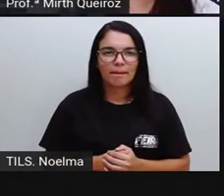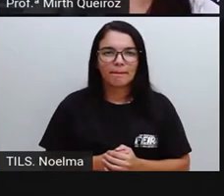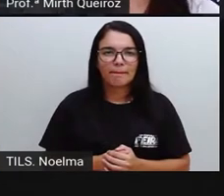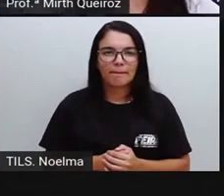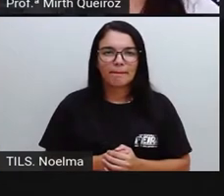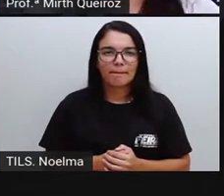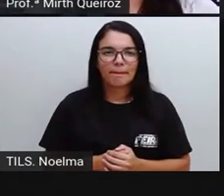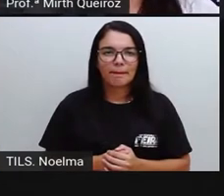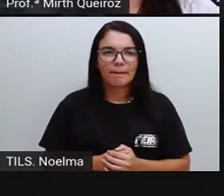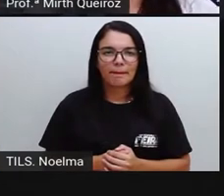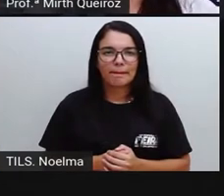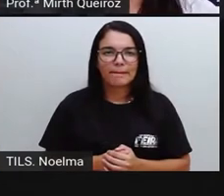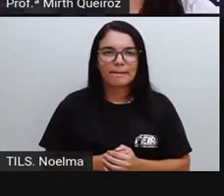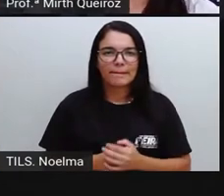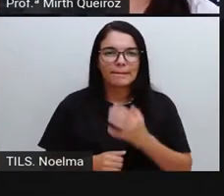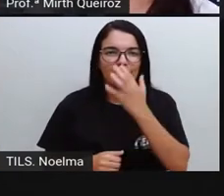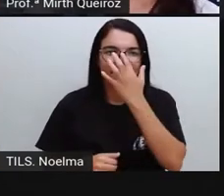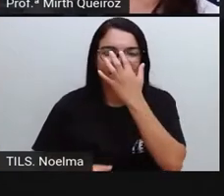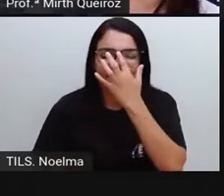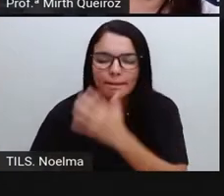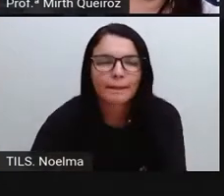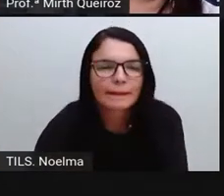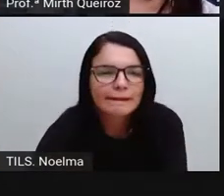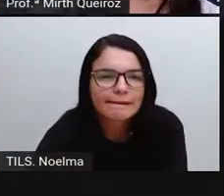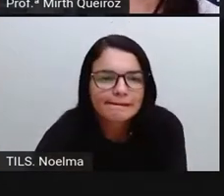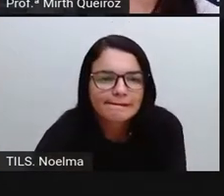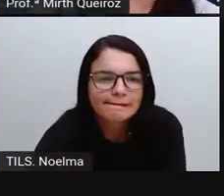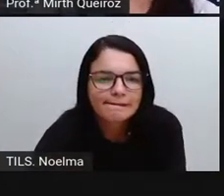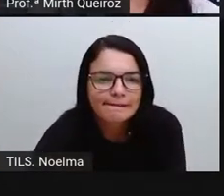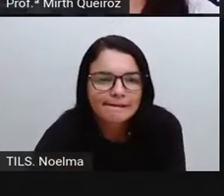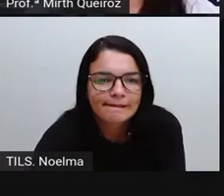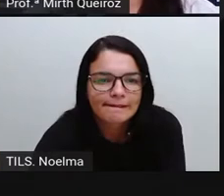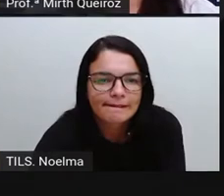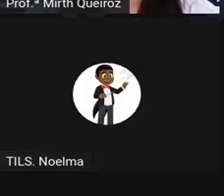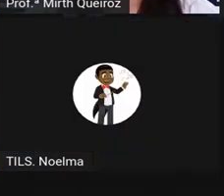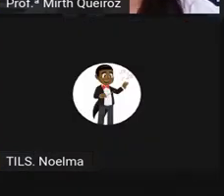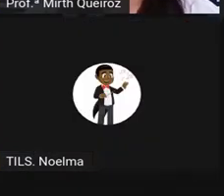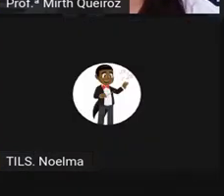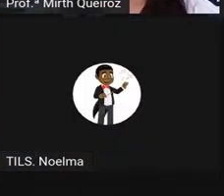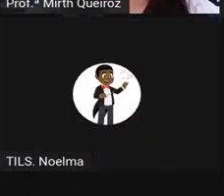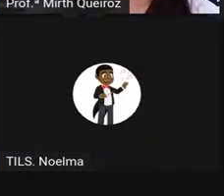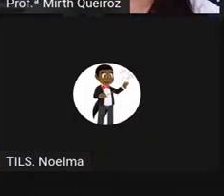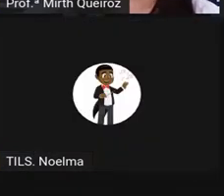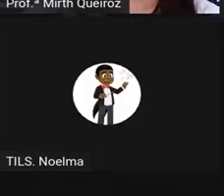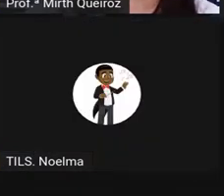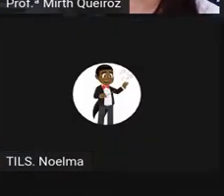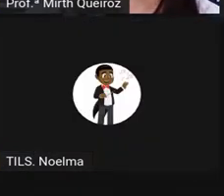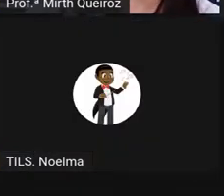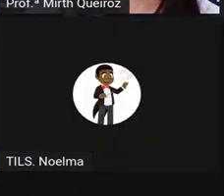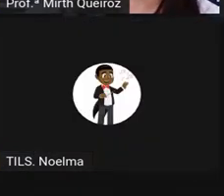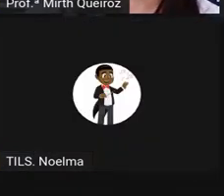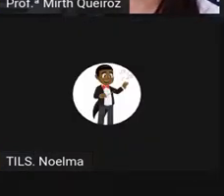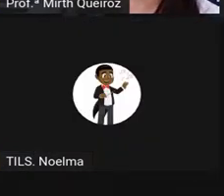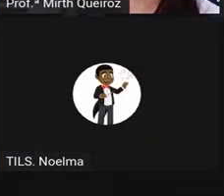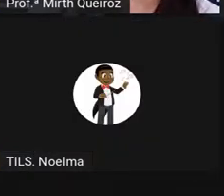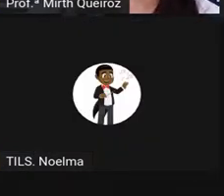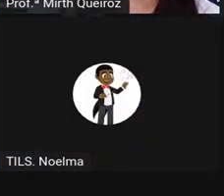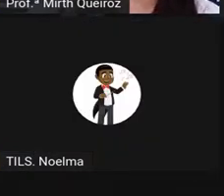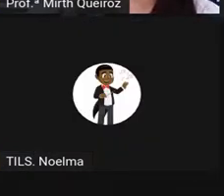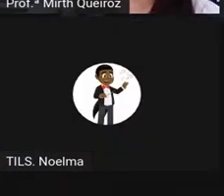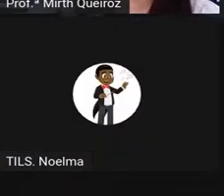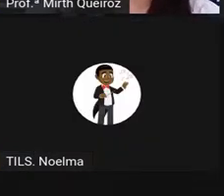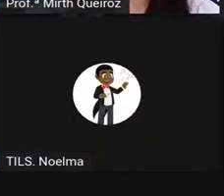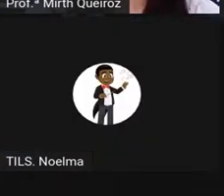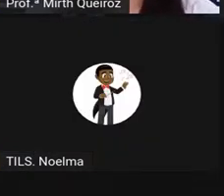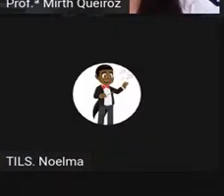muito tempo atrás, em um reino distante, um rei muito exigente. Por onde passava, ele exigia que